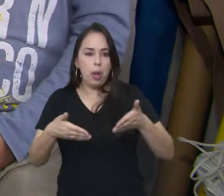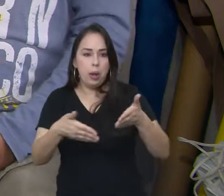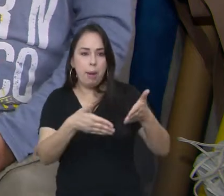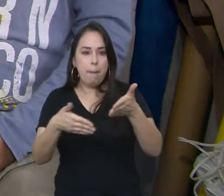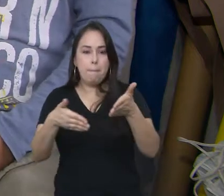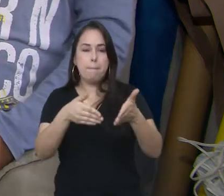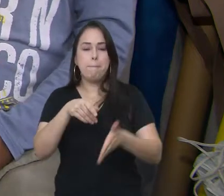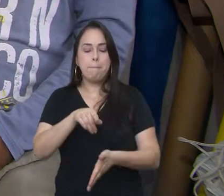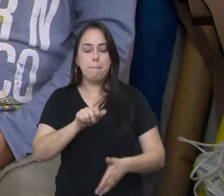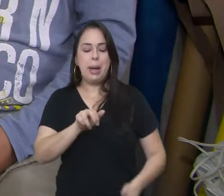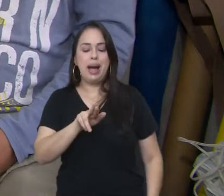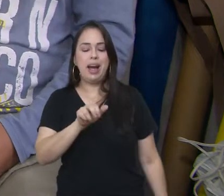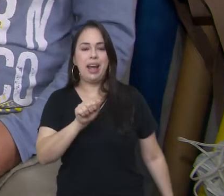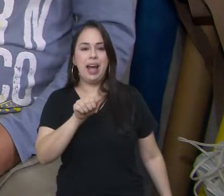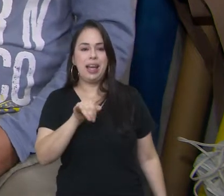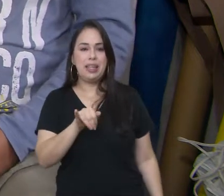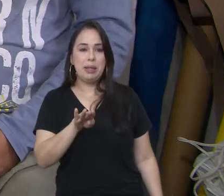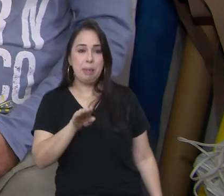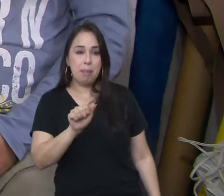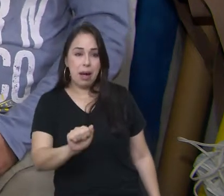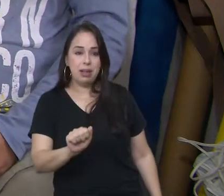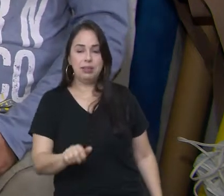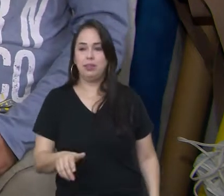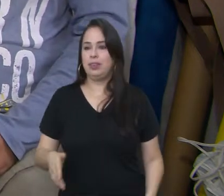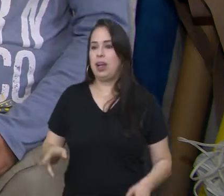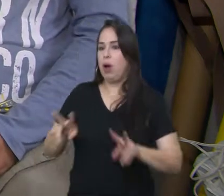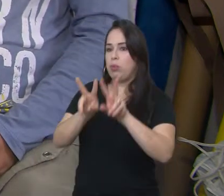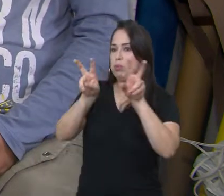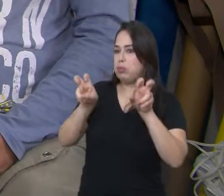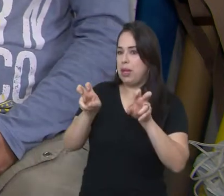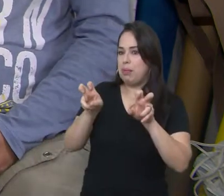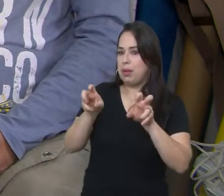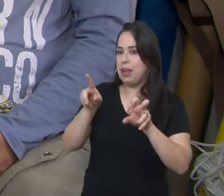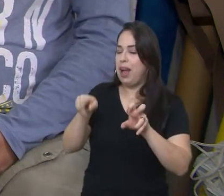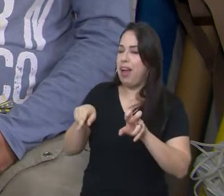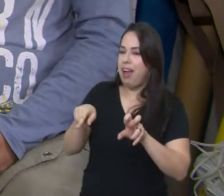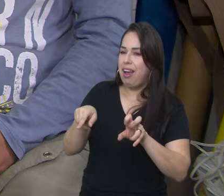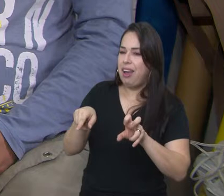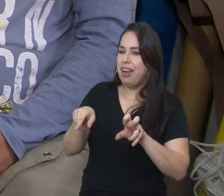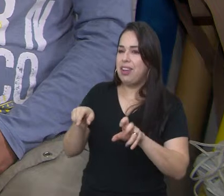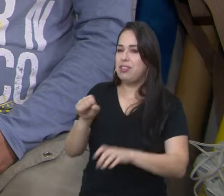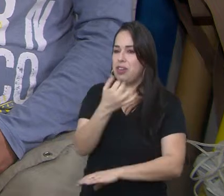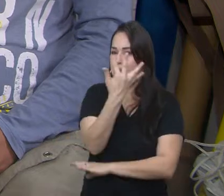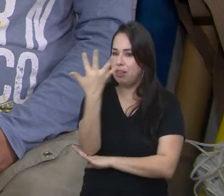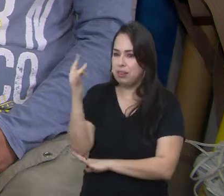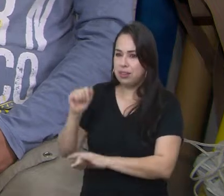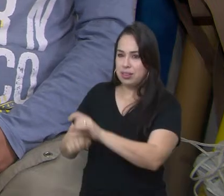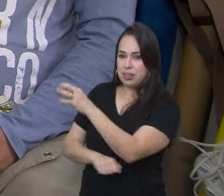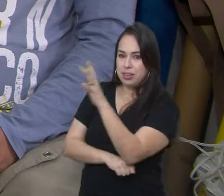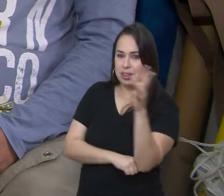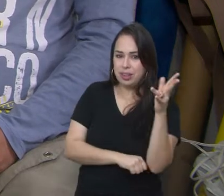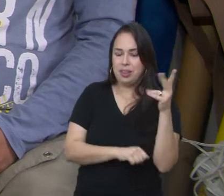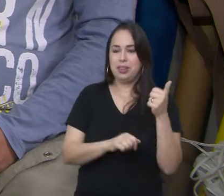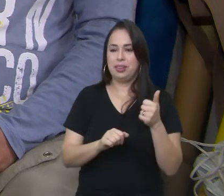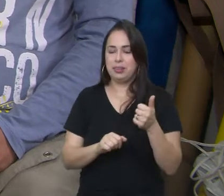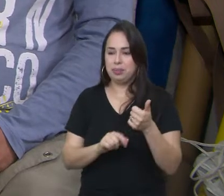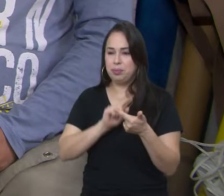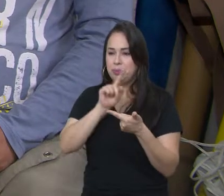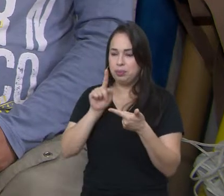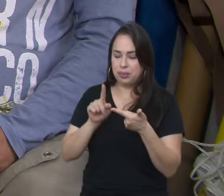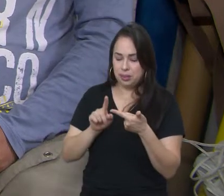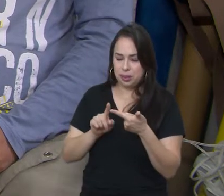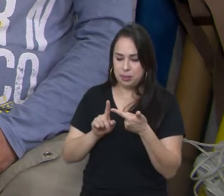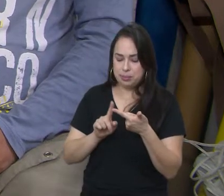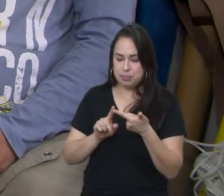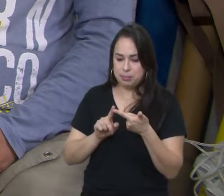trazendo junto dentro da história. Os temas mais recorrentes, pelo que eu percebi, é o quê? Meio ambiente... o